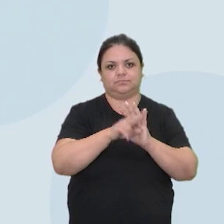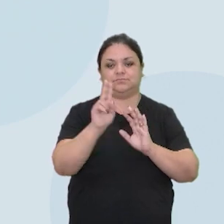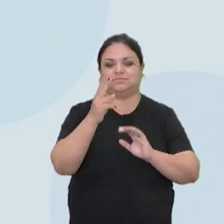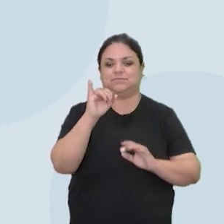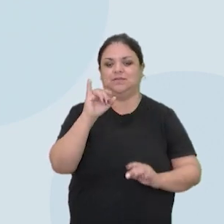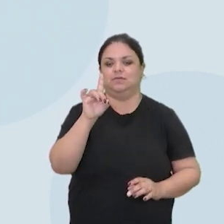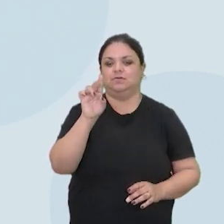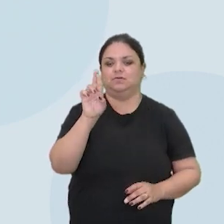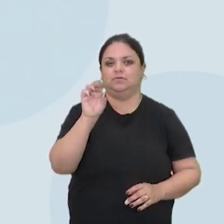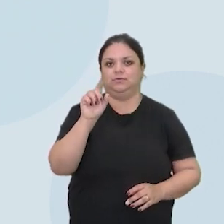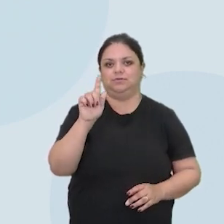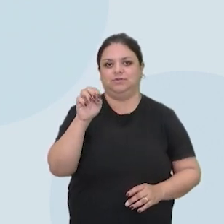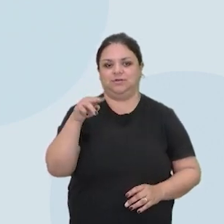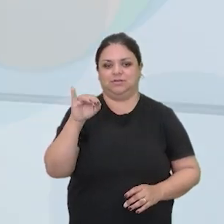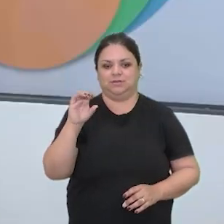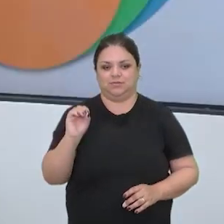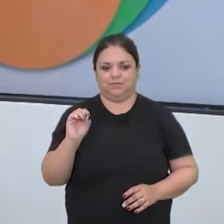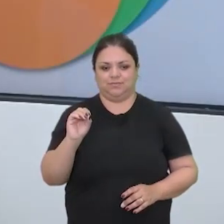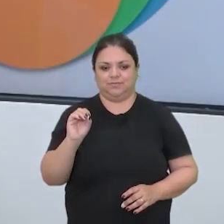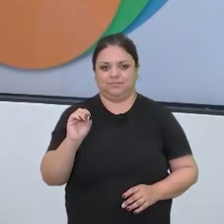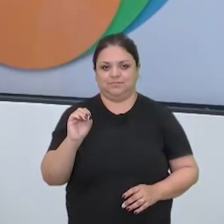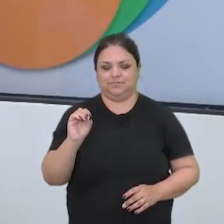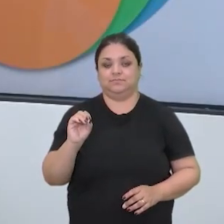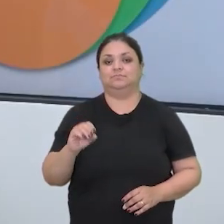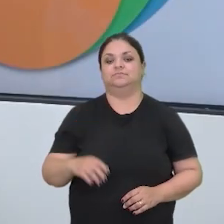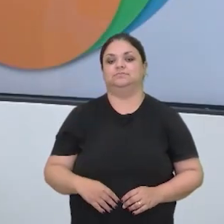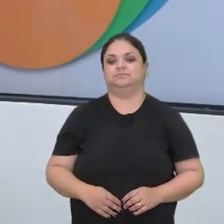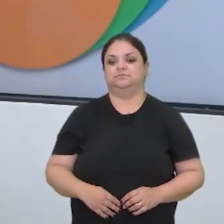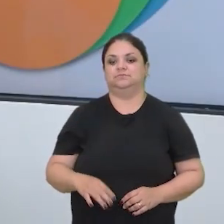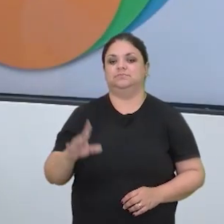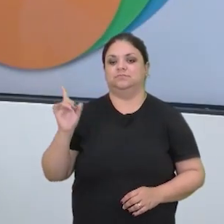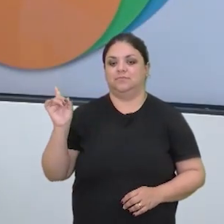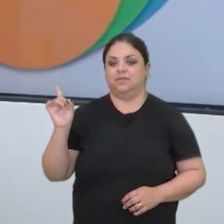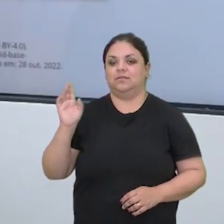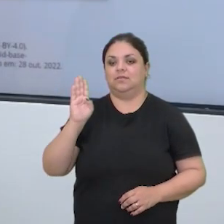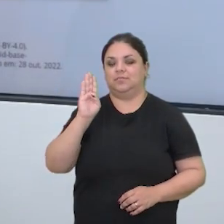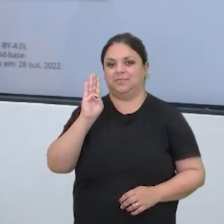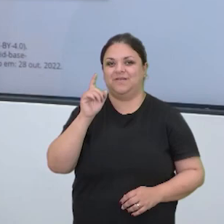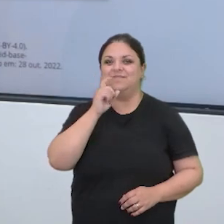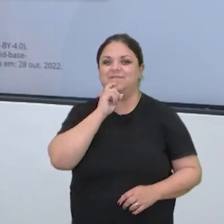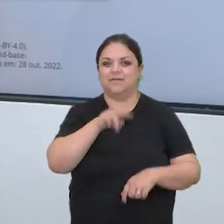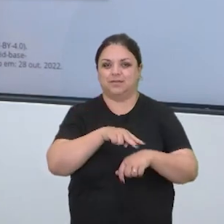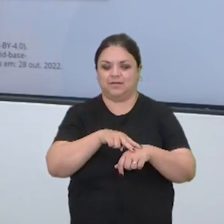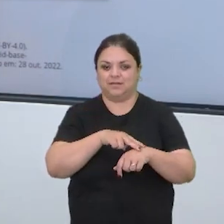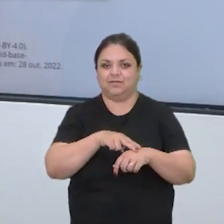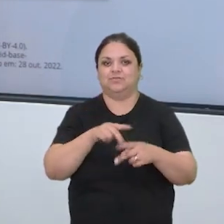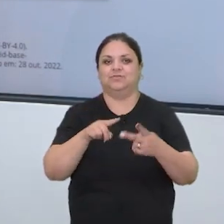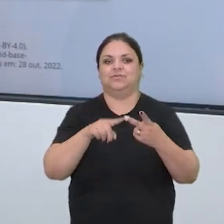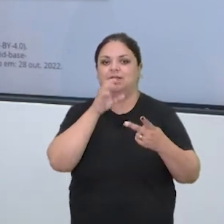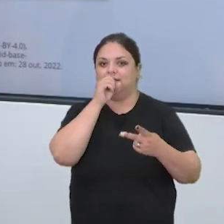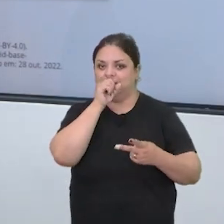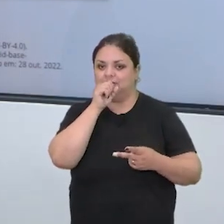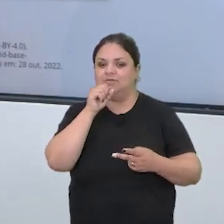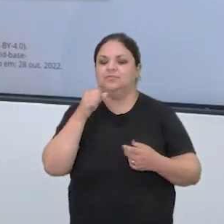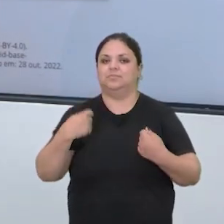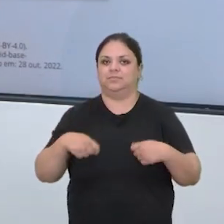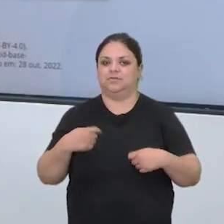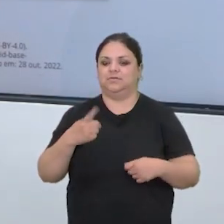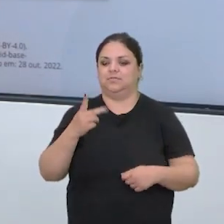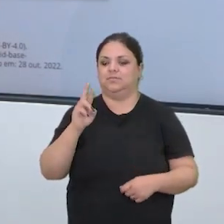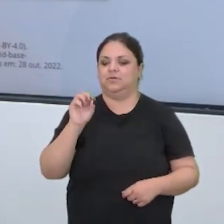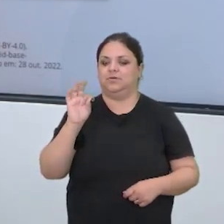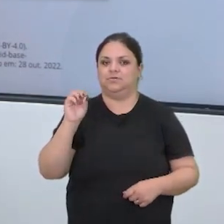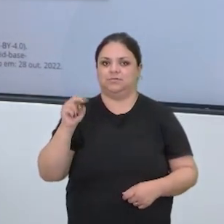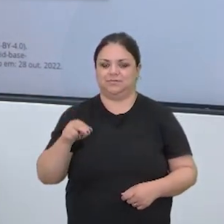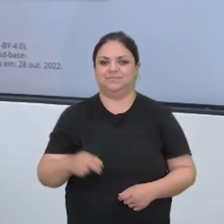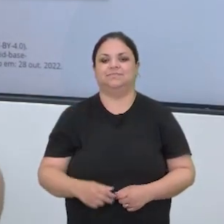onde Bronsted-Lowry e Arrhenius precisam ter o próton ou hidrogênio, tá certo? Bom, então conceitos de ácidos fortes